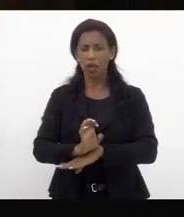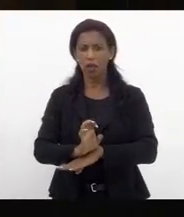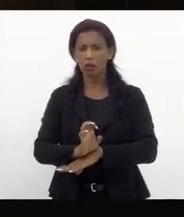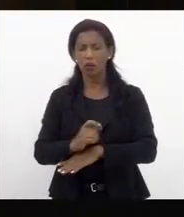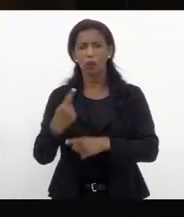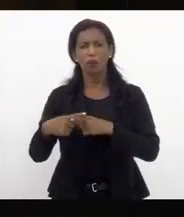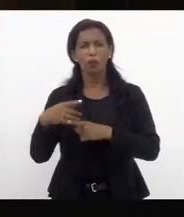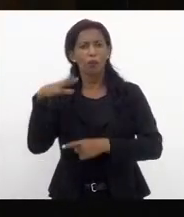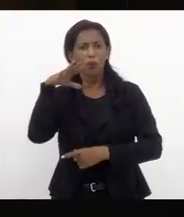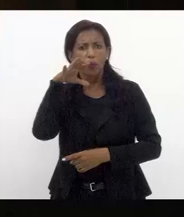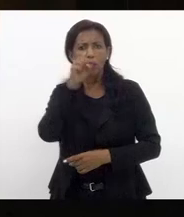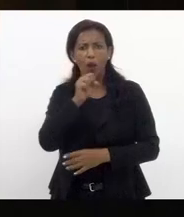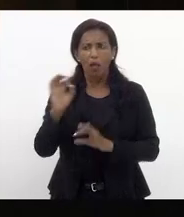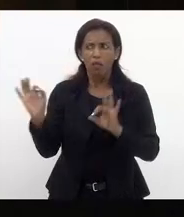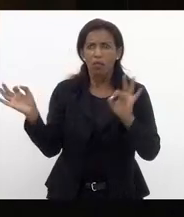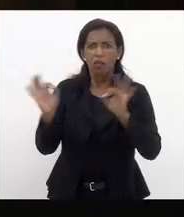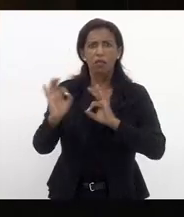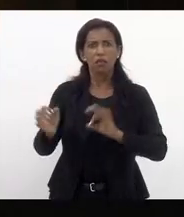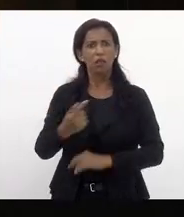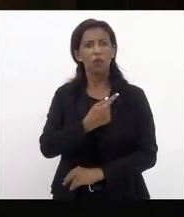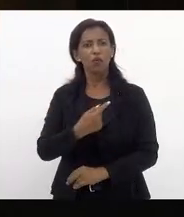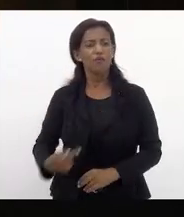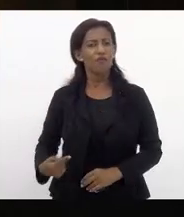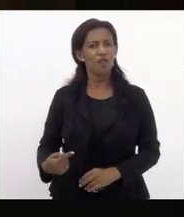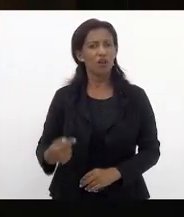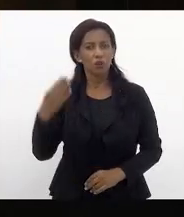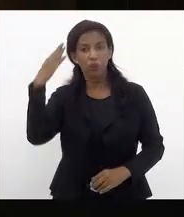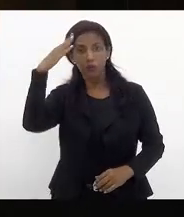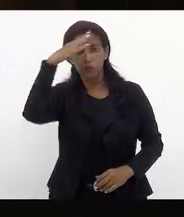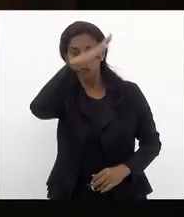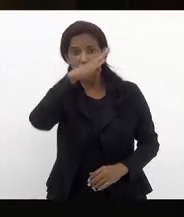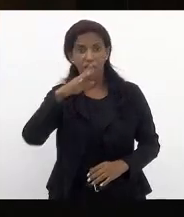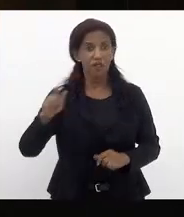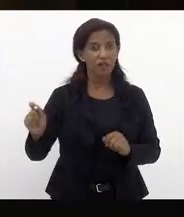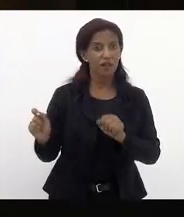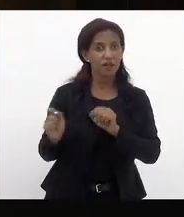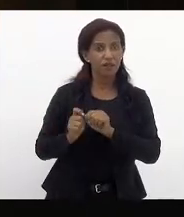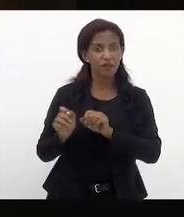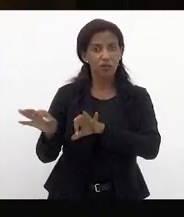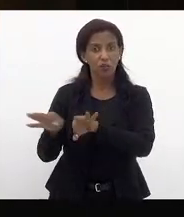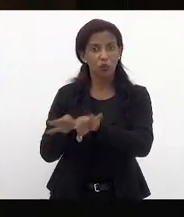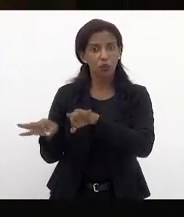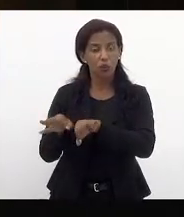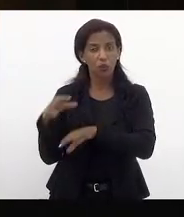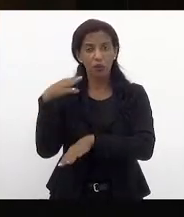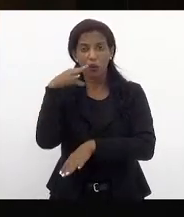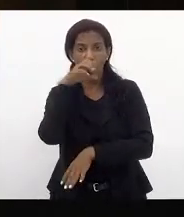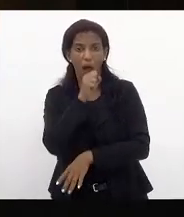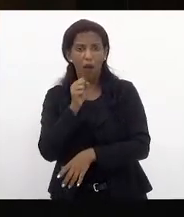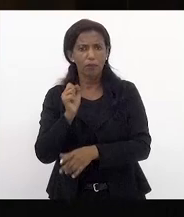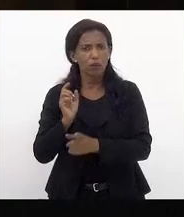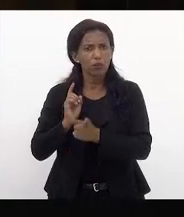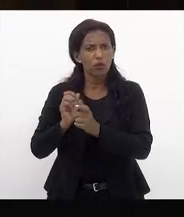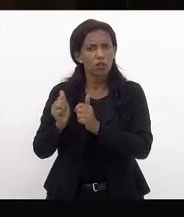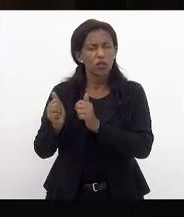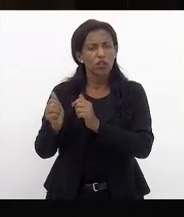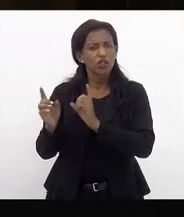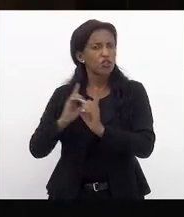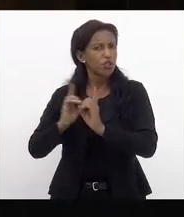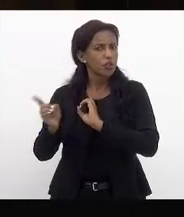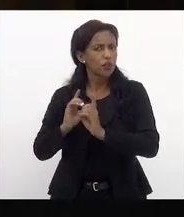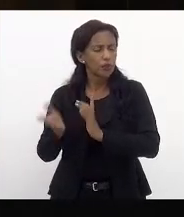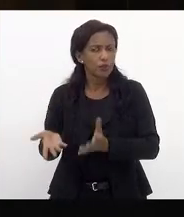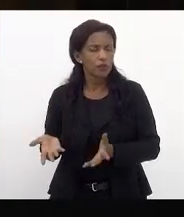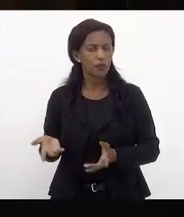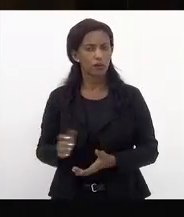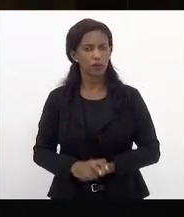3 semanas algo que nem o governo Bolsonaro fez de modo tão rápido e tão dinâmico? E aí